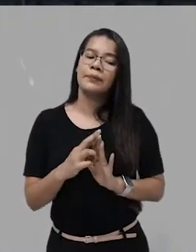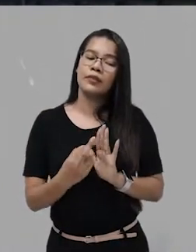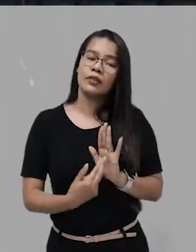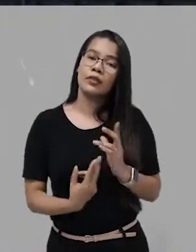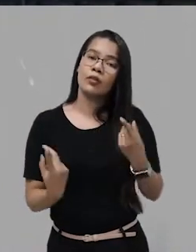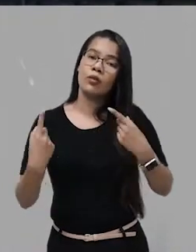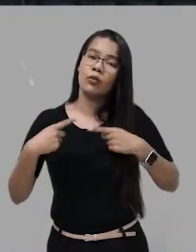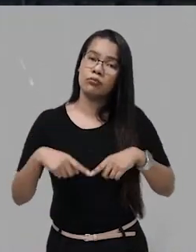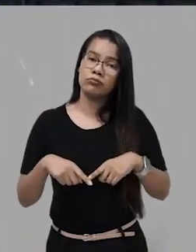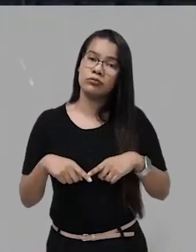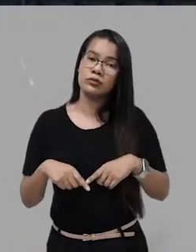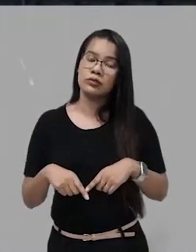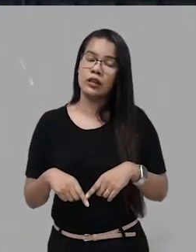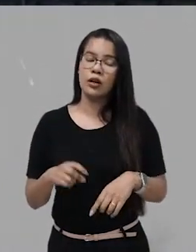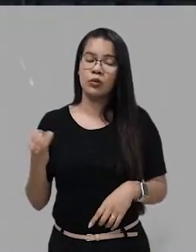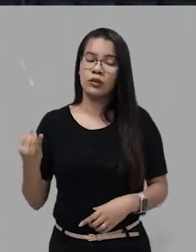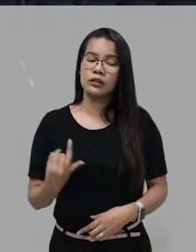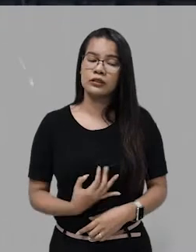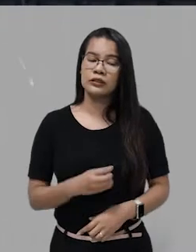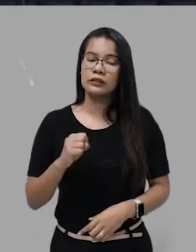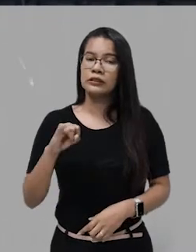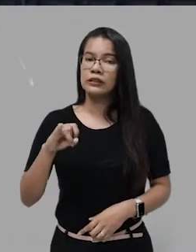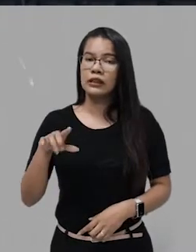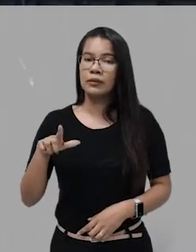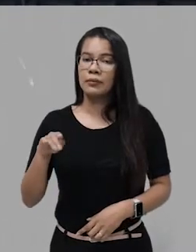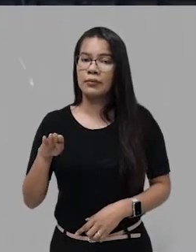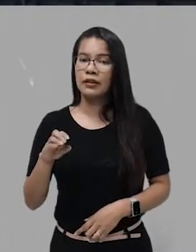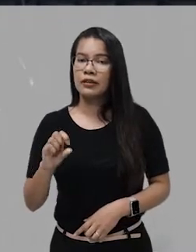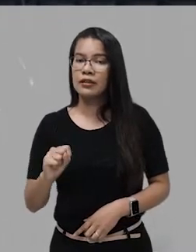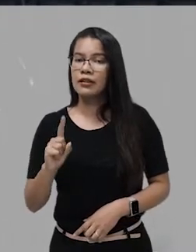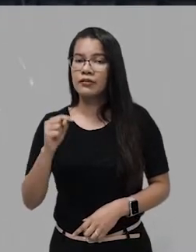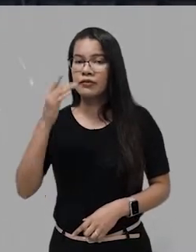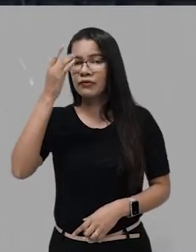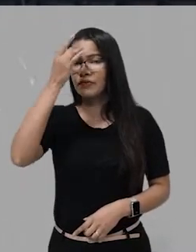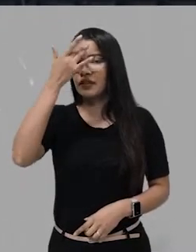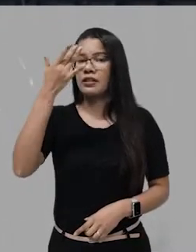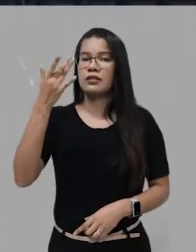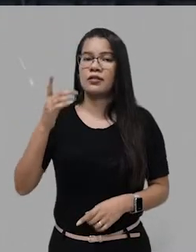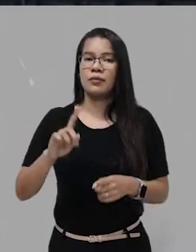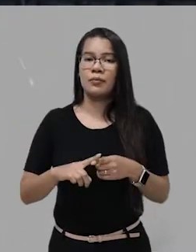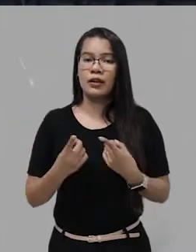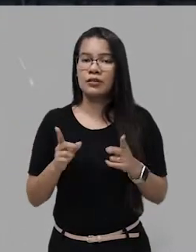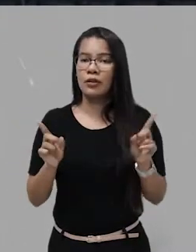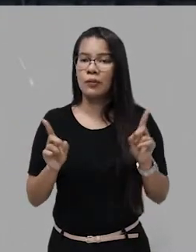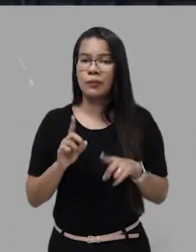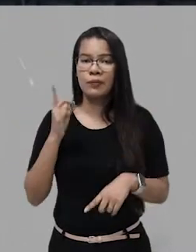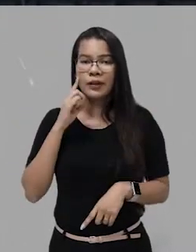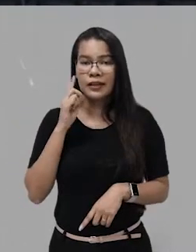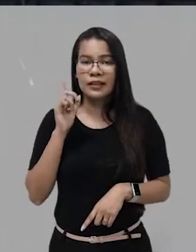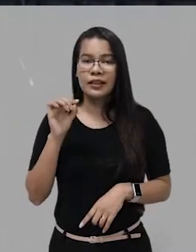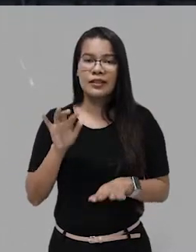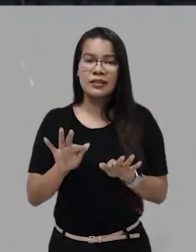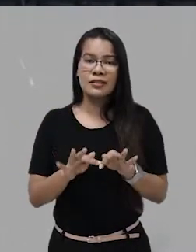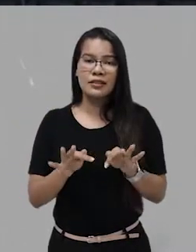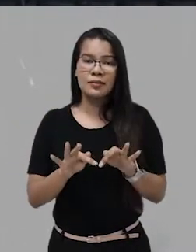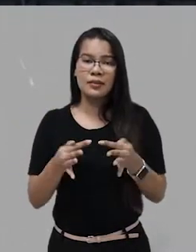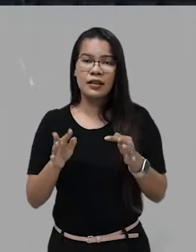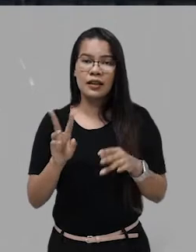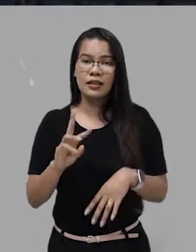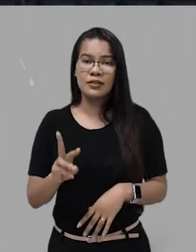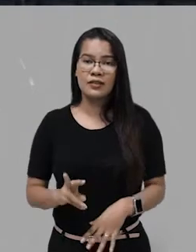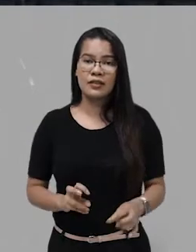fácil. Quantidade de sílaba, é fácil demais, mas não pensem que é tão simples assim. Às vezes, de acordo com se